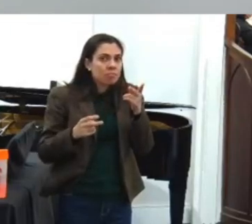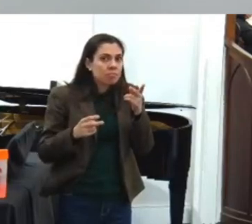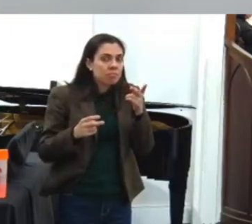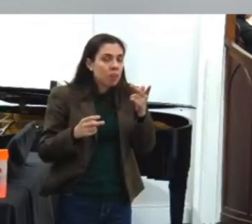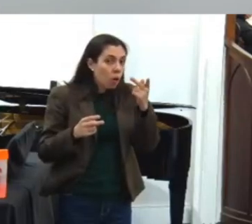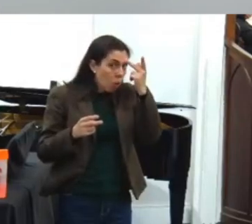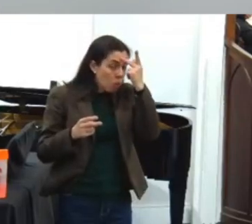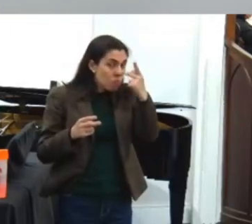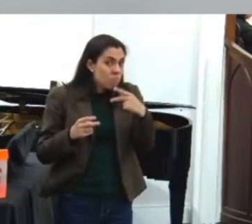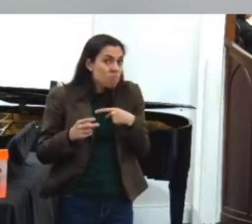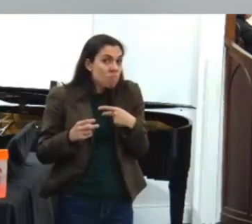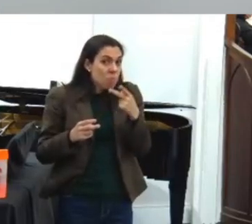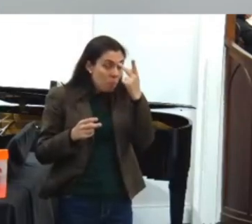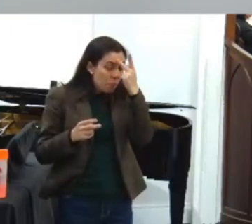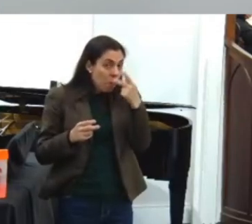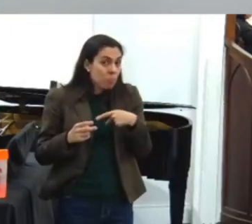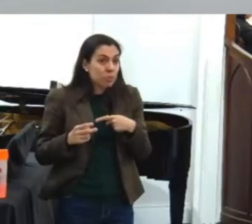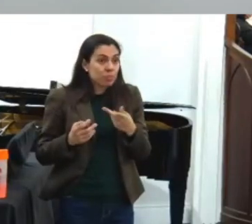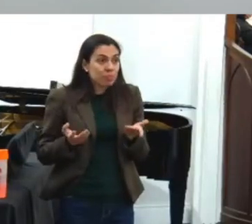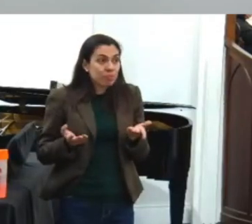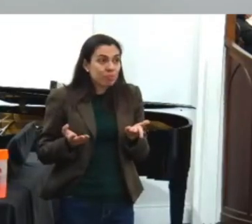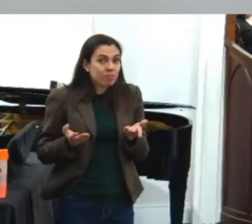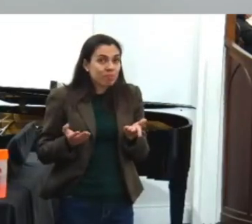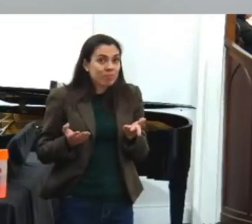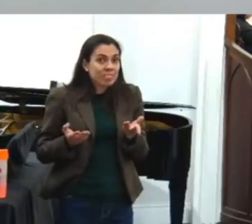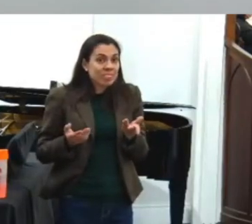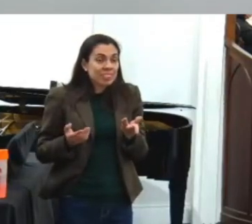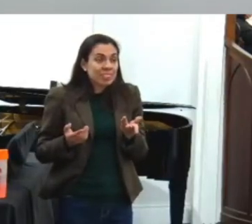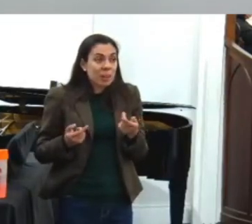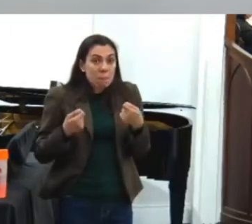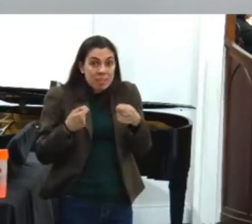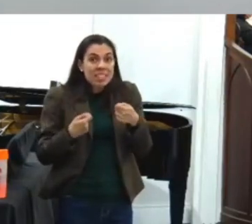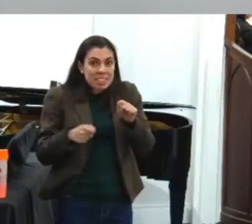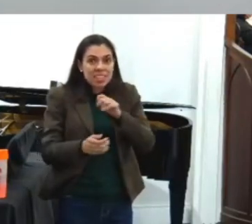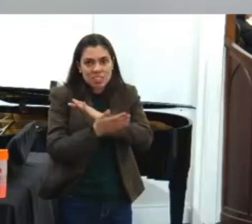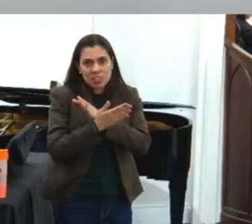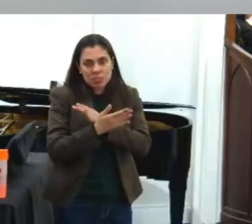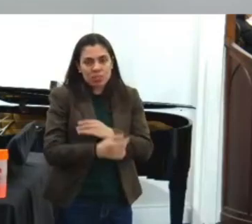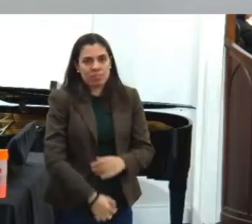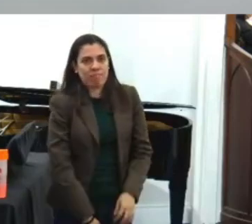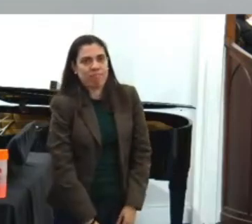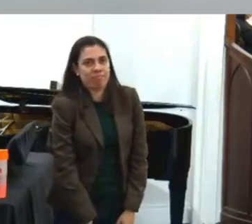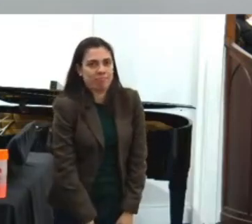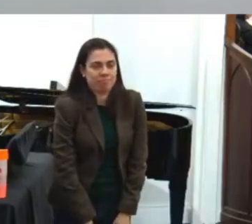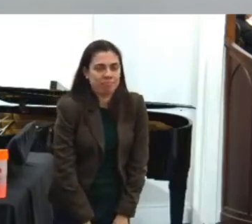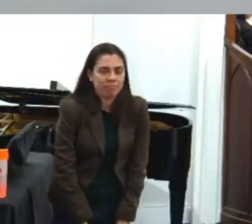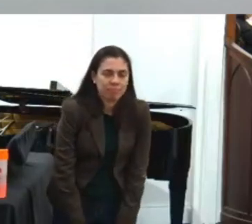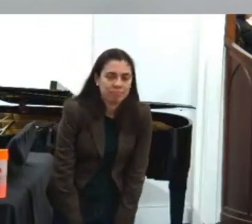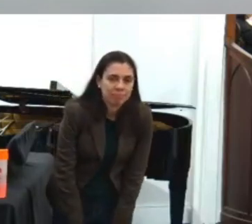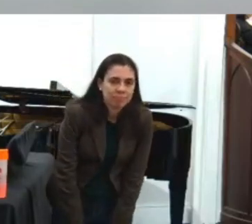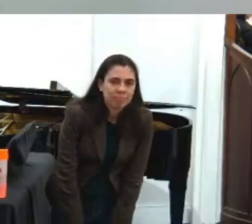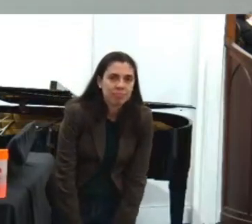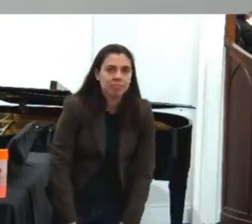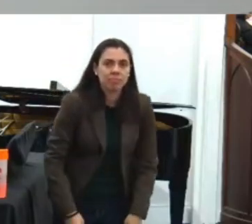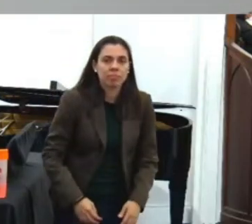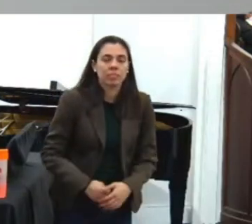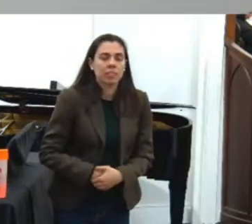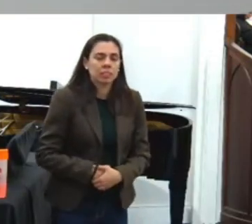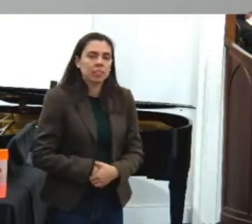achar que não precisa de ajuda. Alguém achar que está muito bem na vida, muito obrigado, eu não preciso da sua